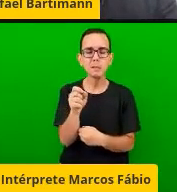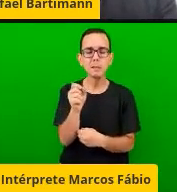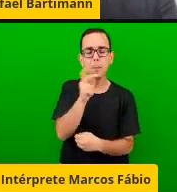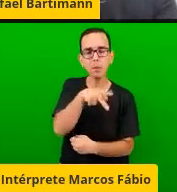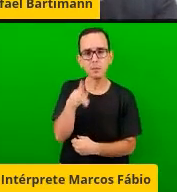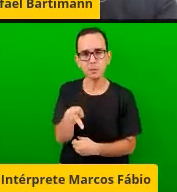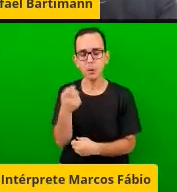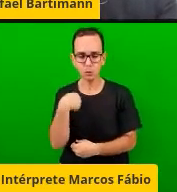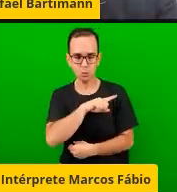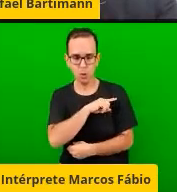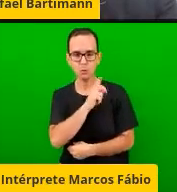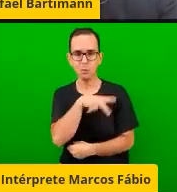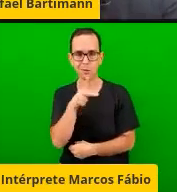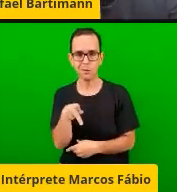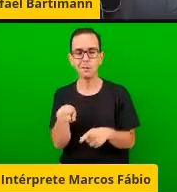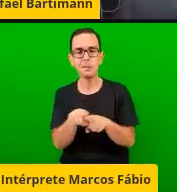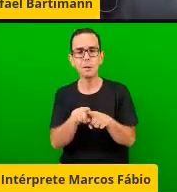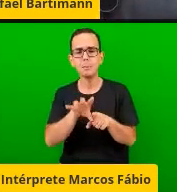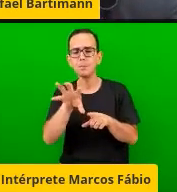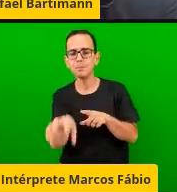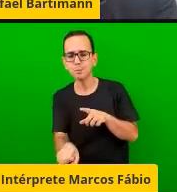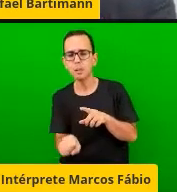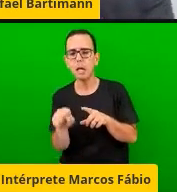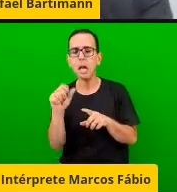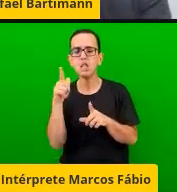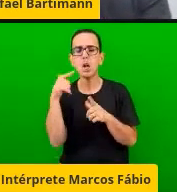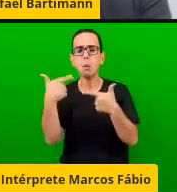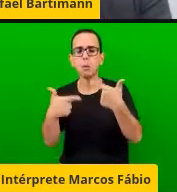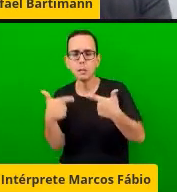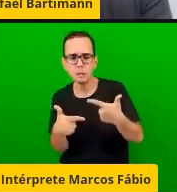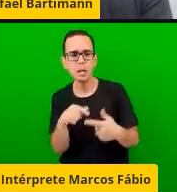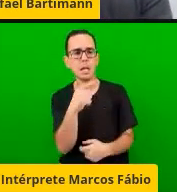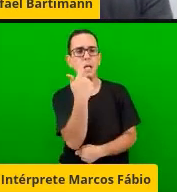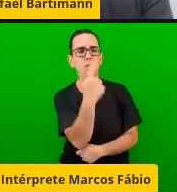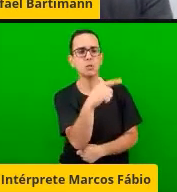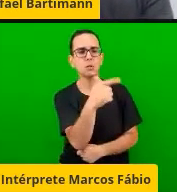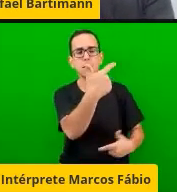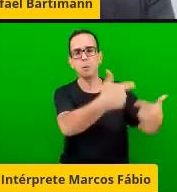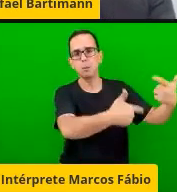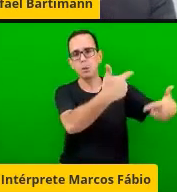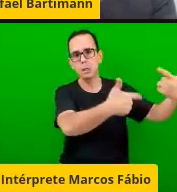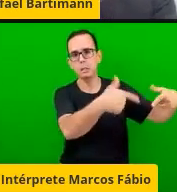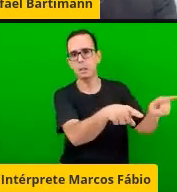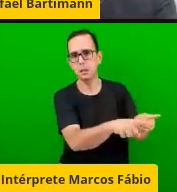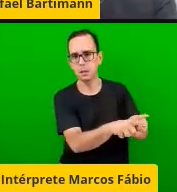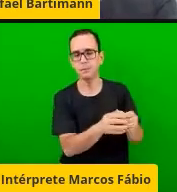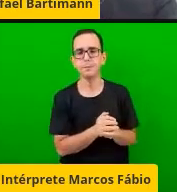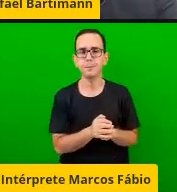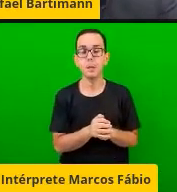enquanto professores, abordamos a geopolítica e a geografia política, né? Cabe